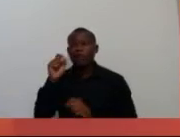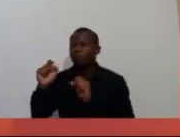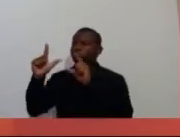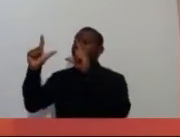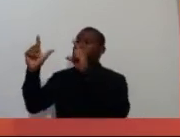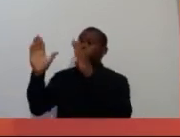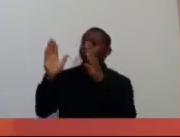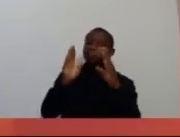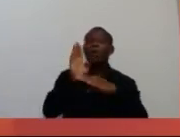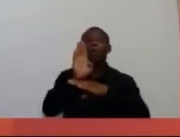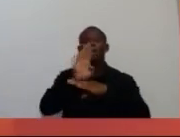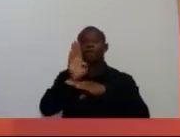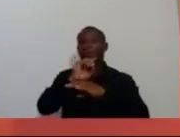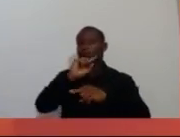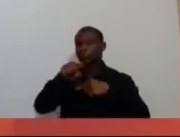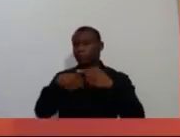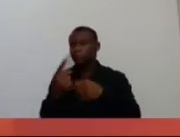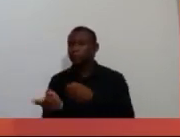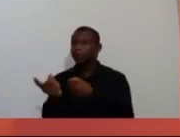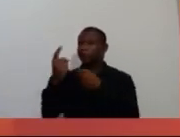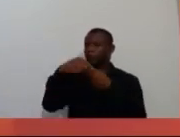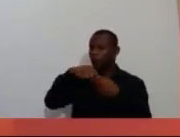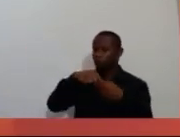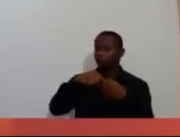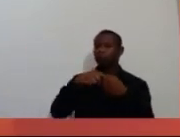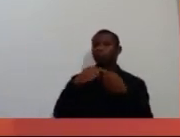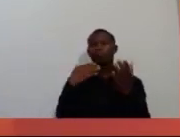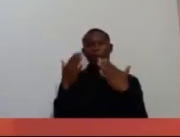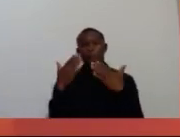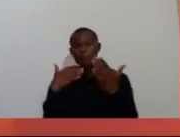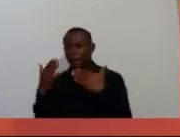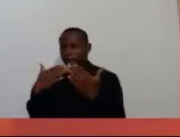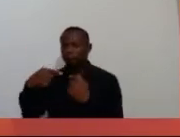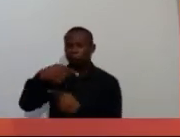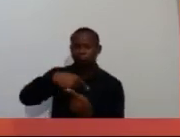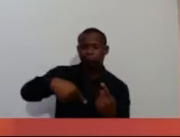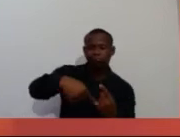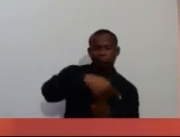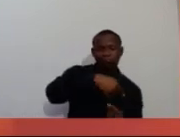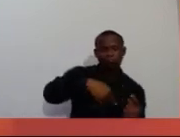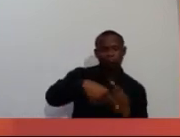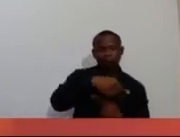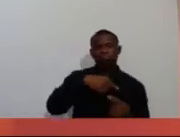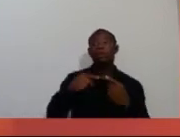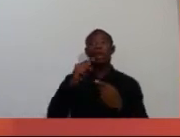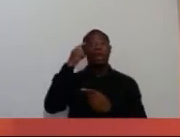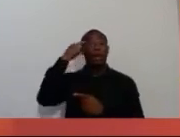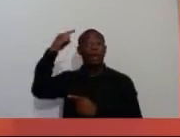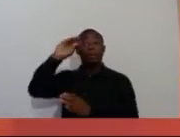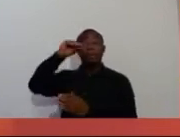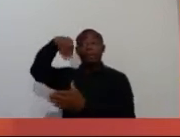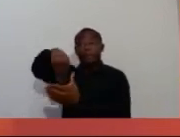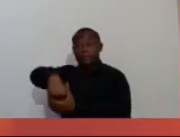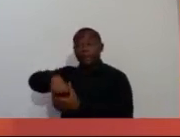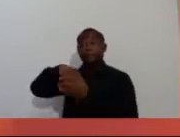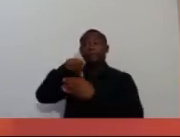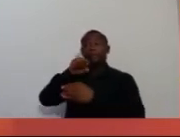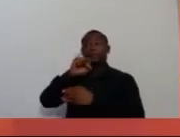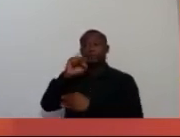com um bate-papo muito interessante, a Rede EAD Senac no contexto da educação profissional